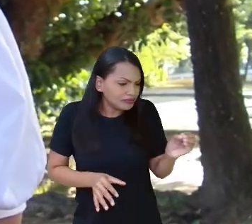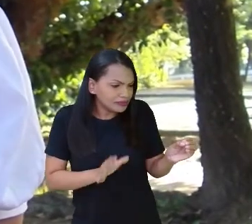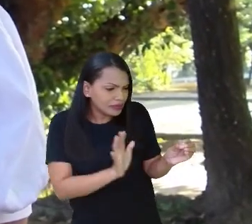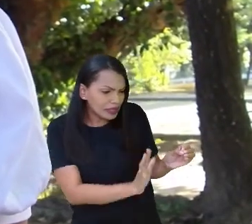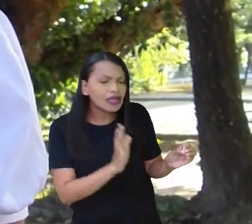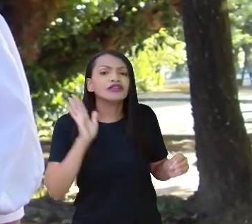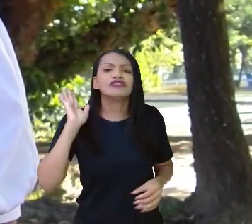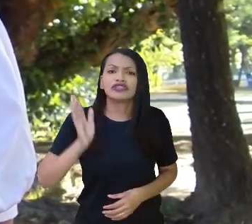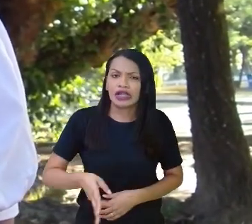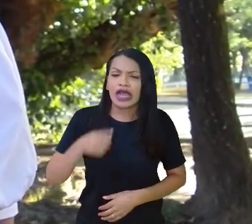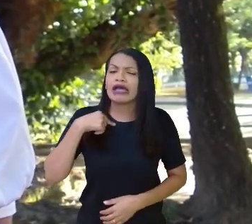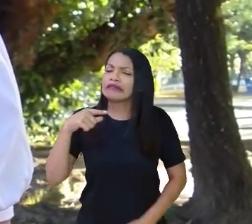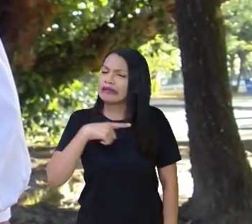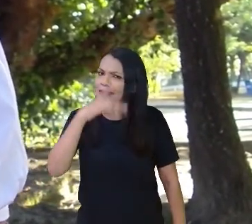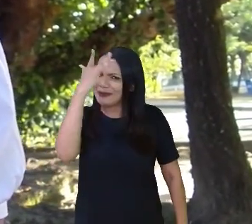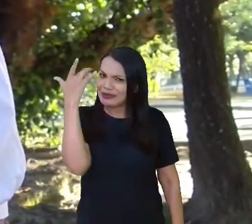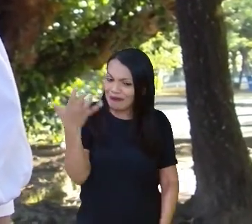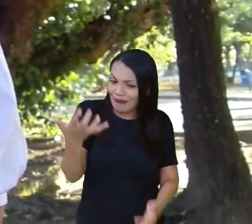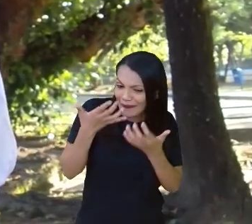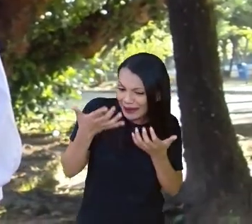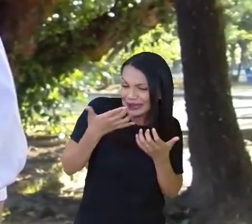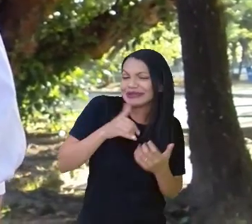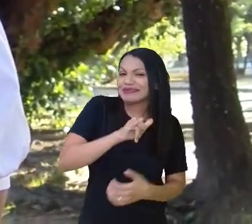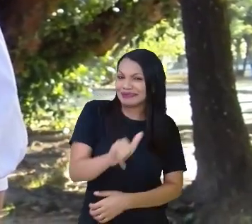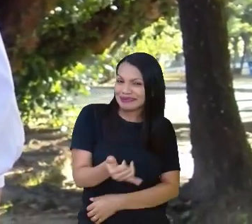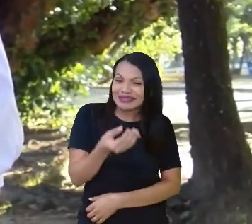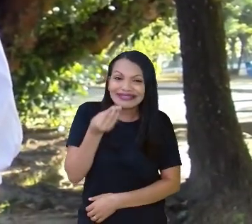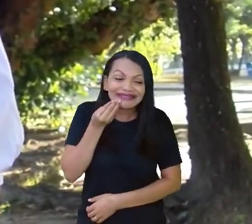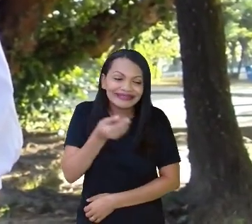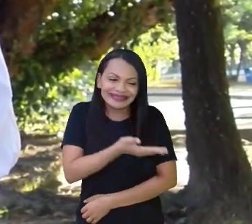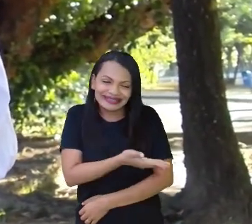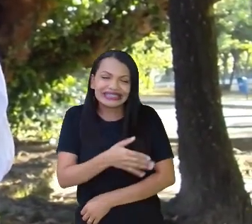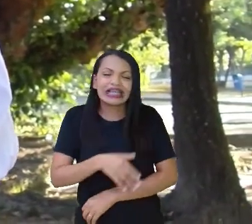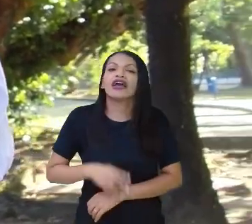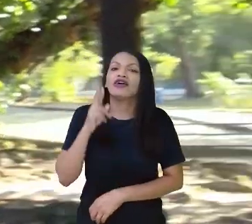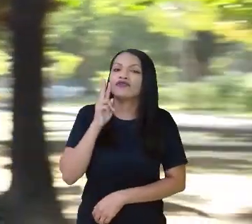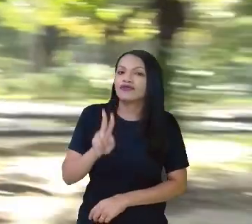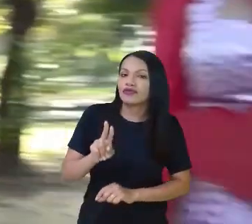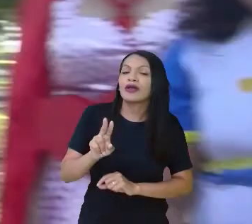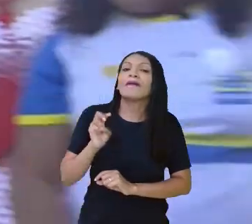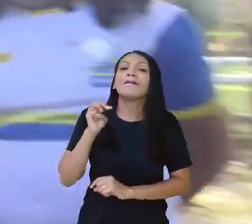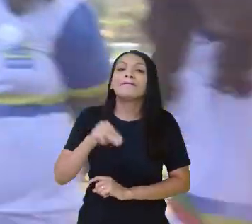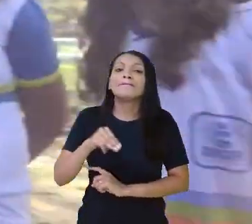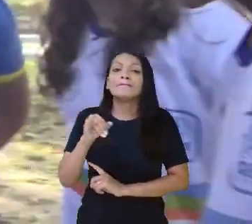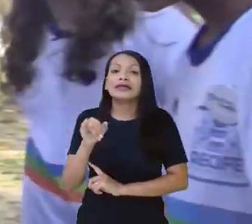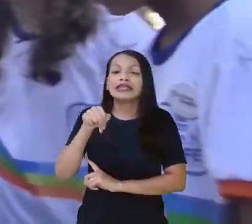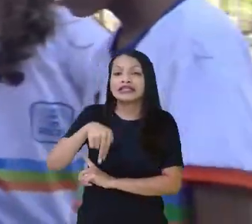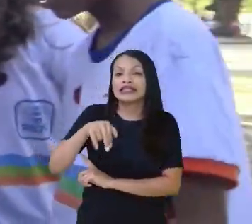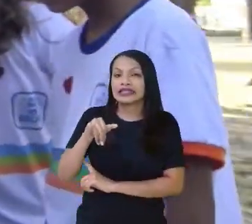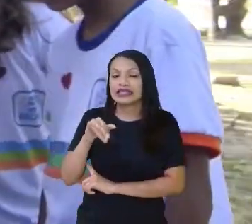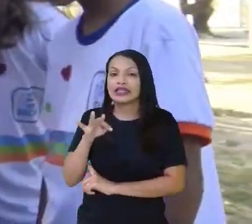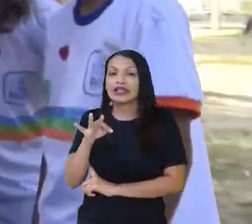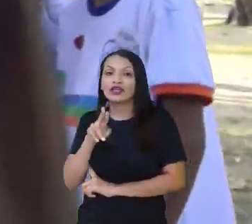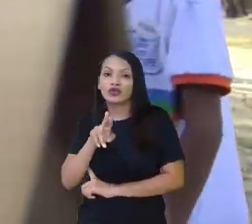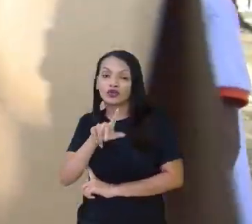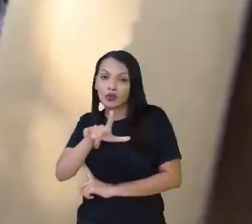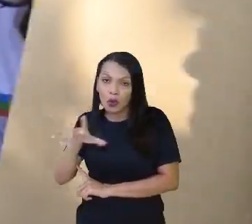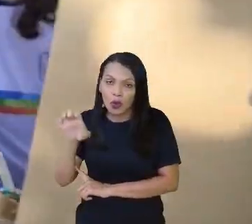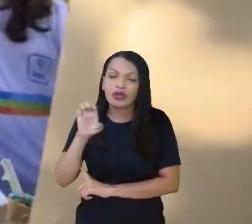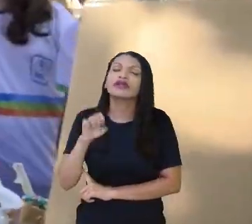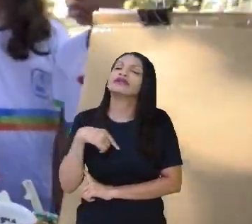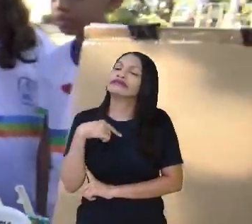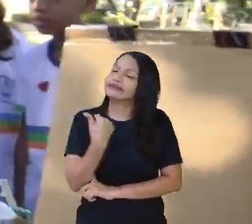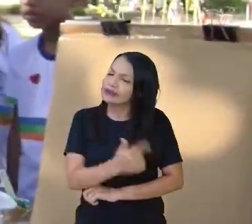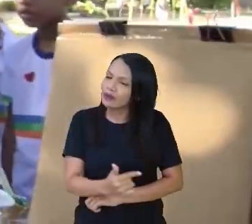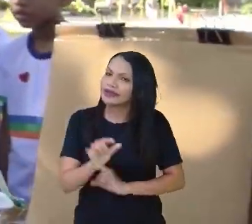já tem dono, né? Eu já tô vendo que a mini Tule vai ficar sem o cone trufado,